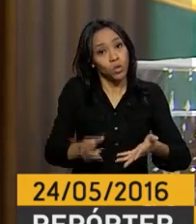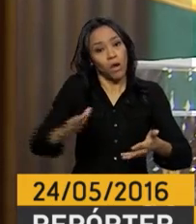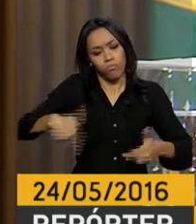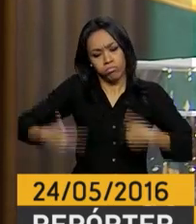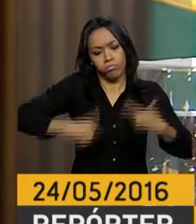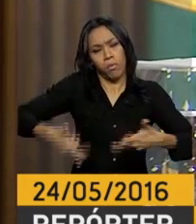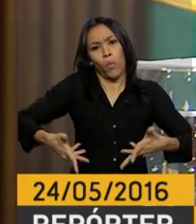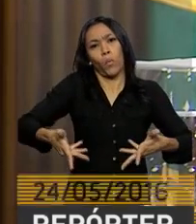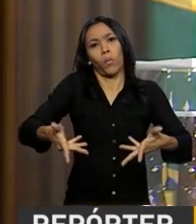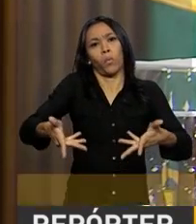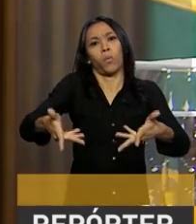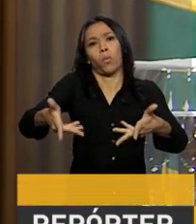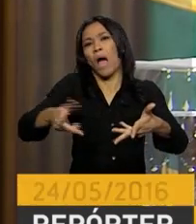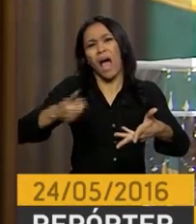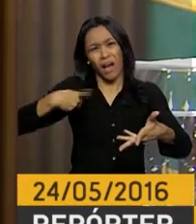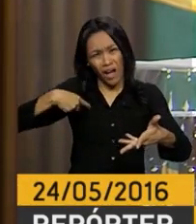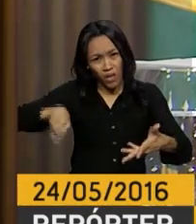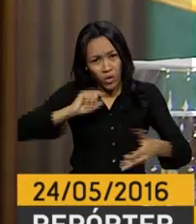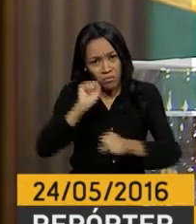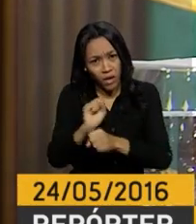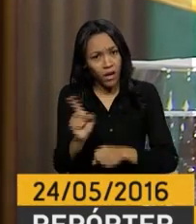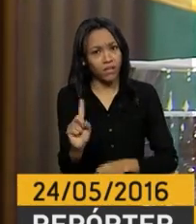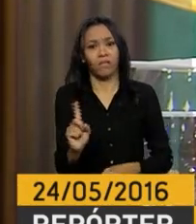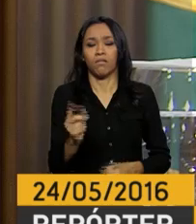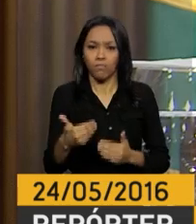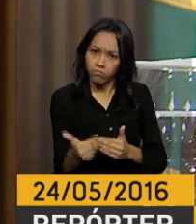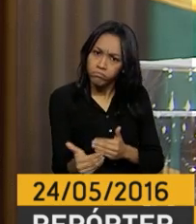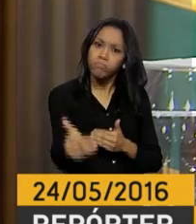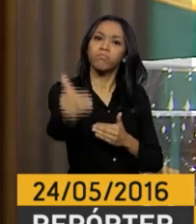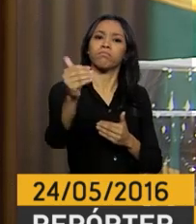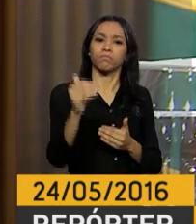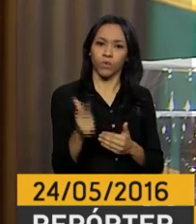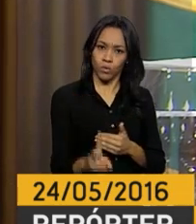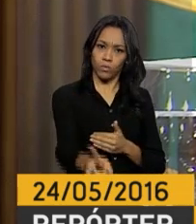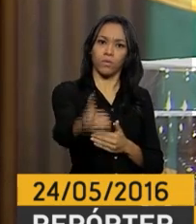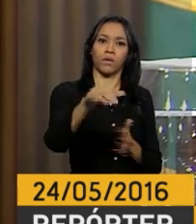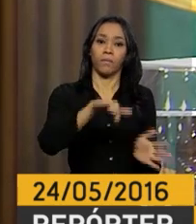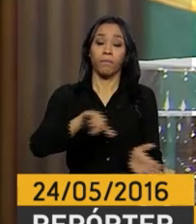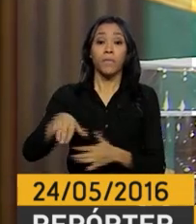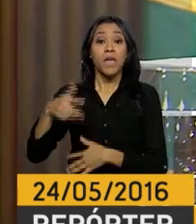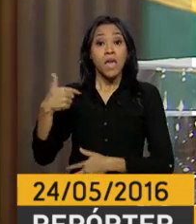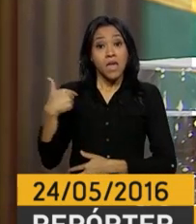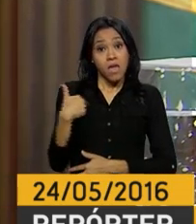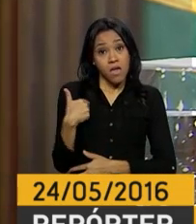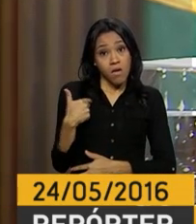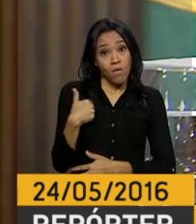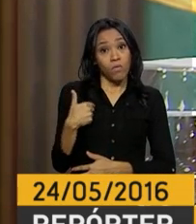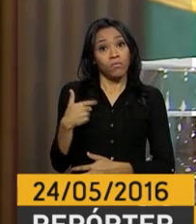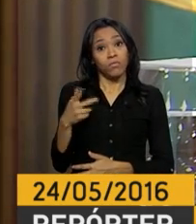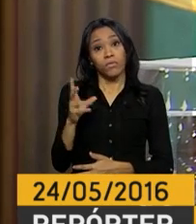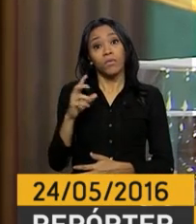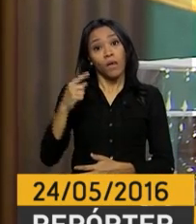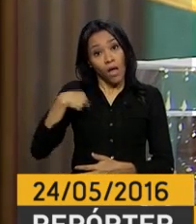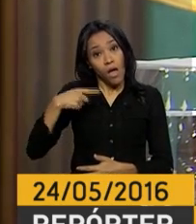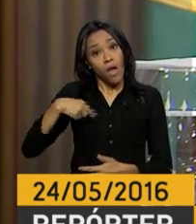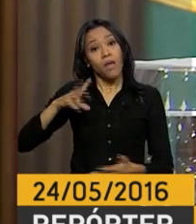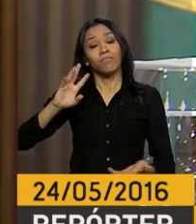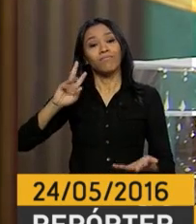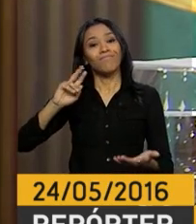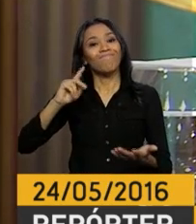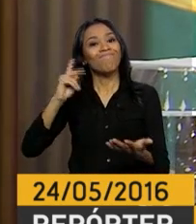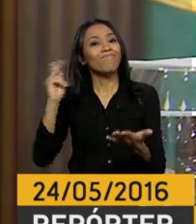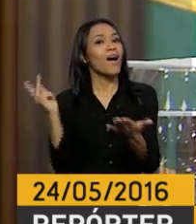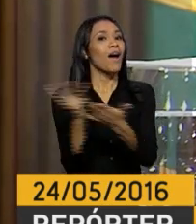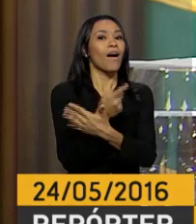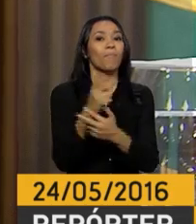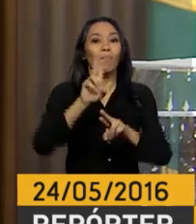paralisados. Evidentemente, os senhores sabem, vou dizer o óbvio, eu sou uma consequência da Constituição. Eu